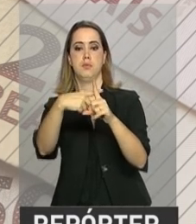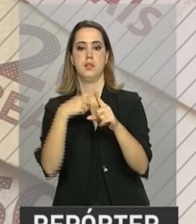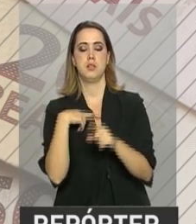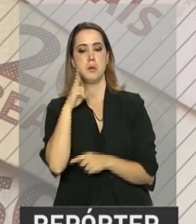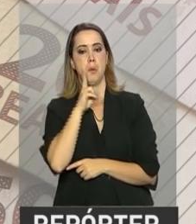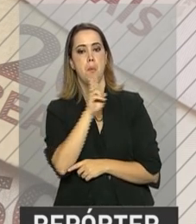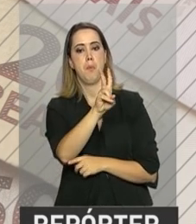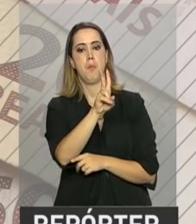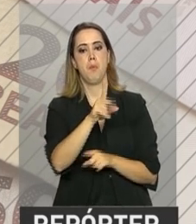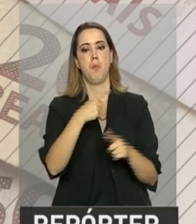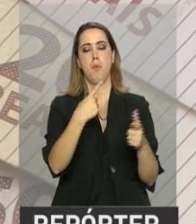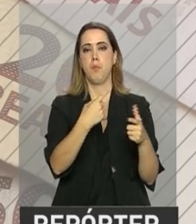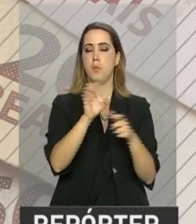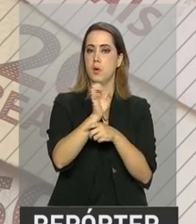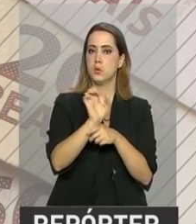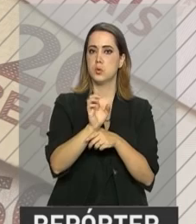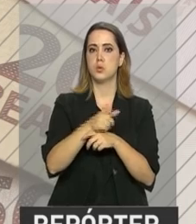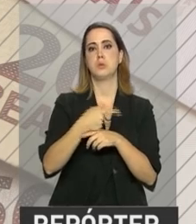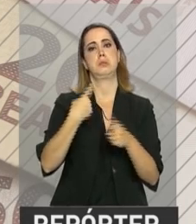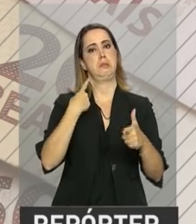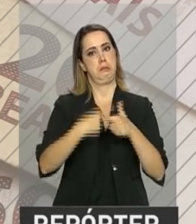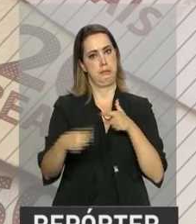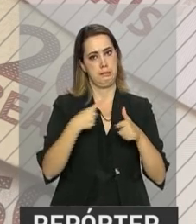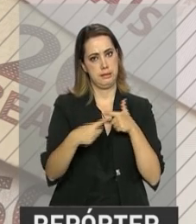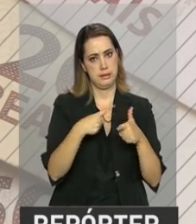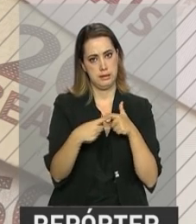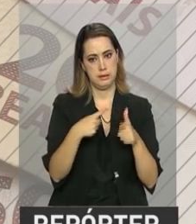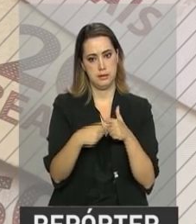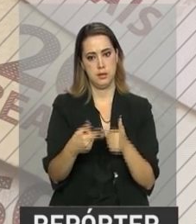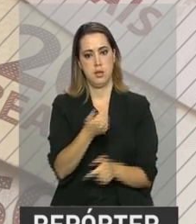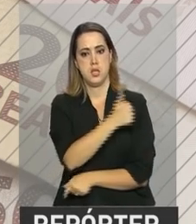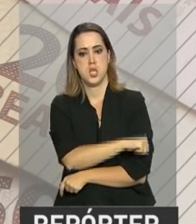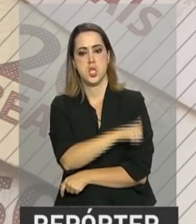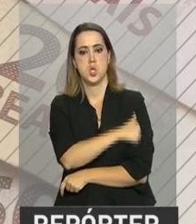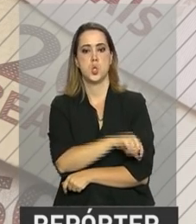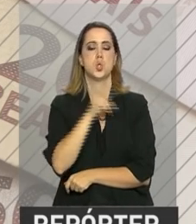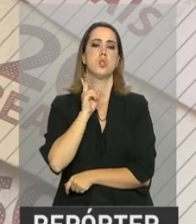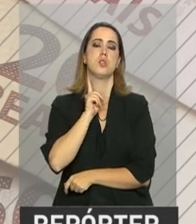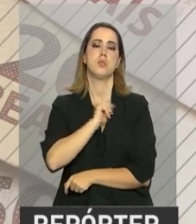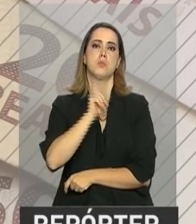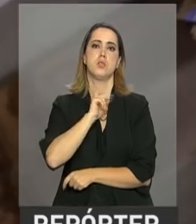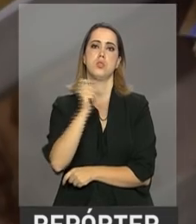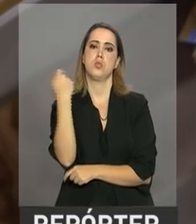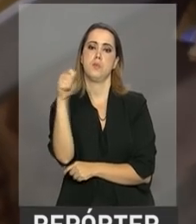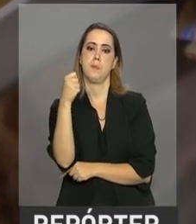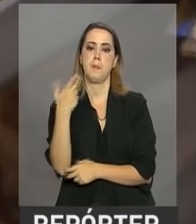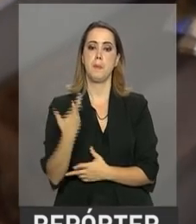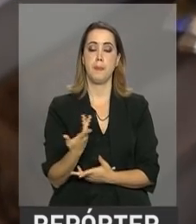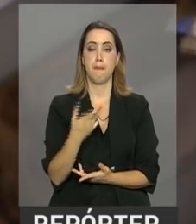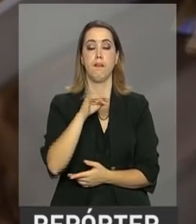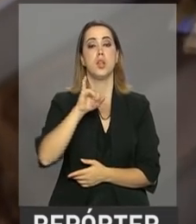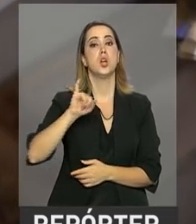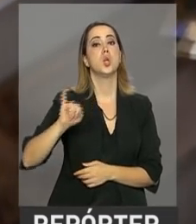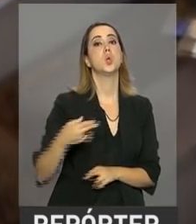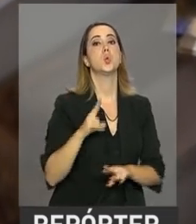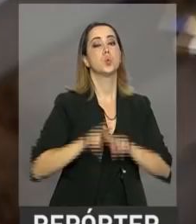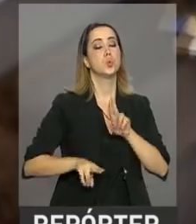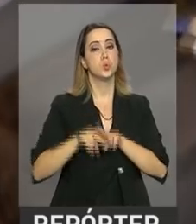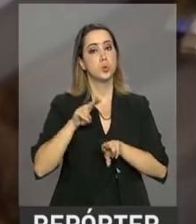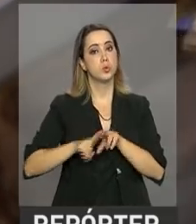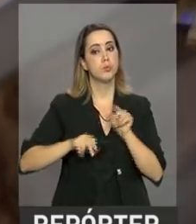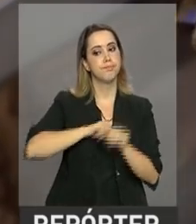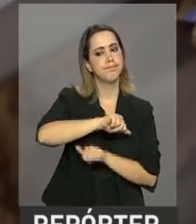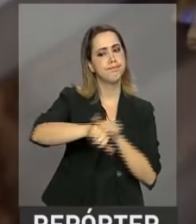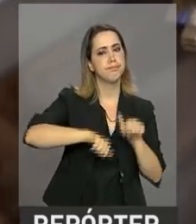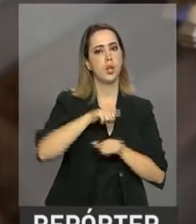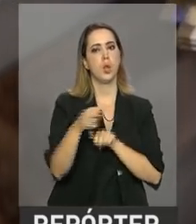os estados mais desequilibrados, como Minas Gerais, Rio de Janeiro e Rio Grande do Sul. Em junho, o governo renegociou o